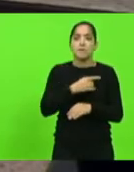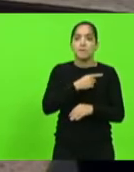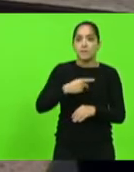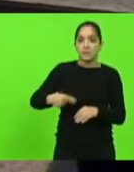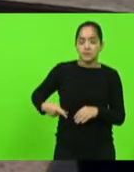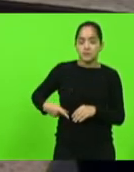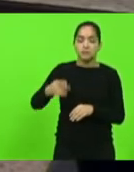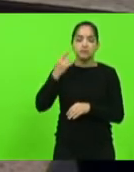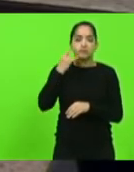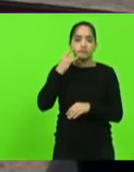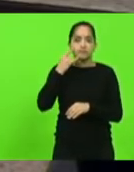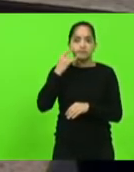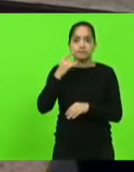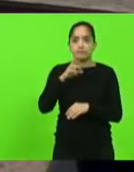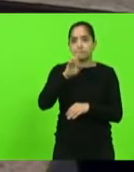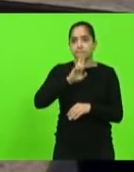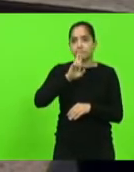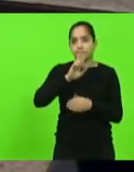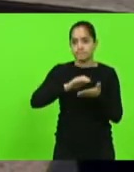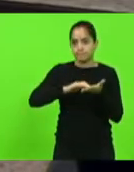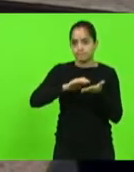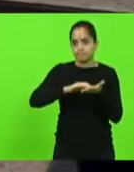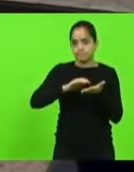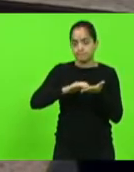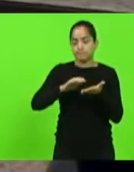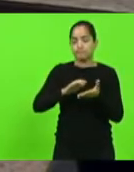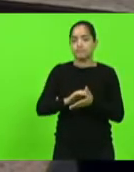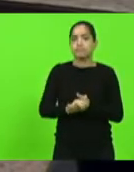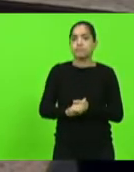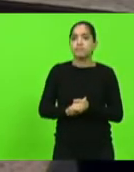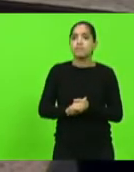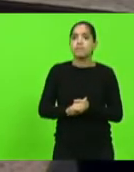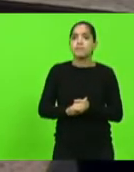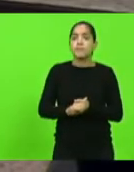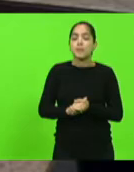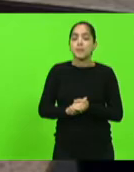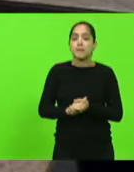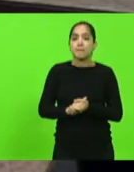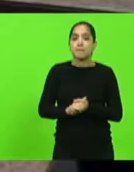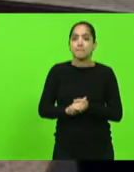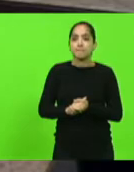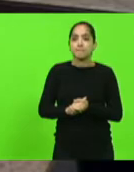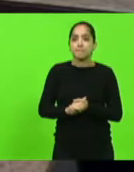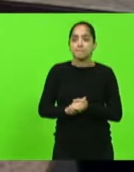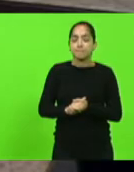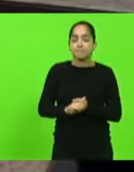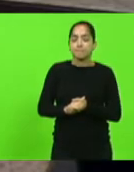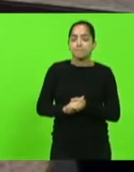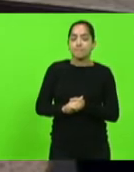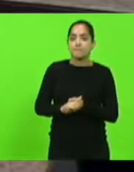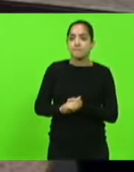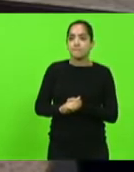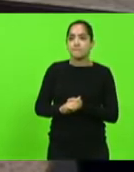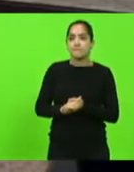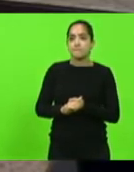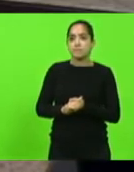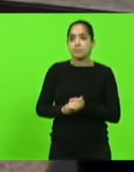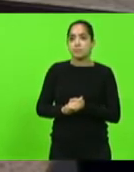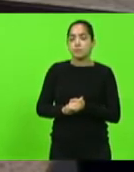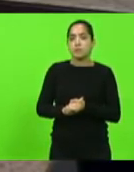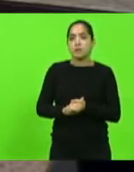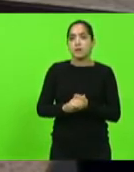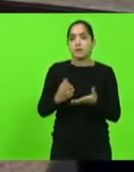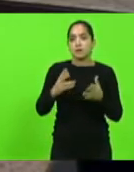do deputado Rodrigo Minuto. Às 16 horas e 15 minutos do dia 22 do mês de setembro de 2021,